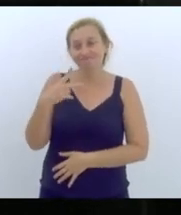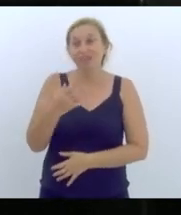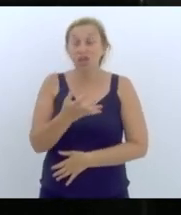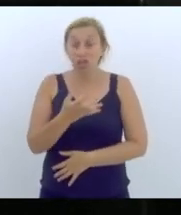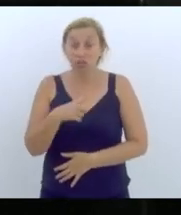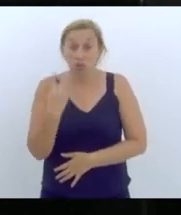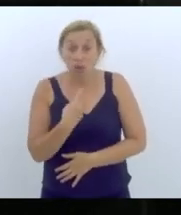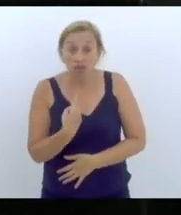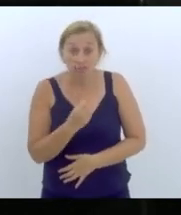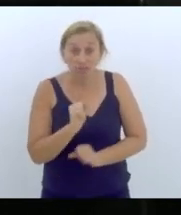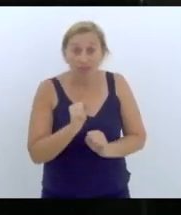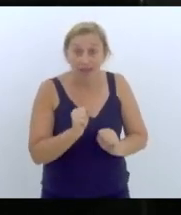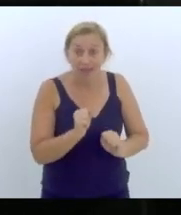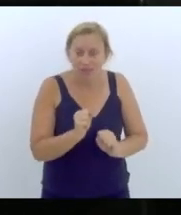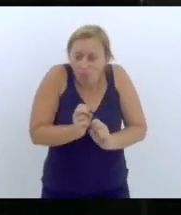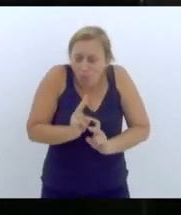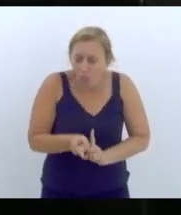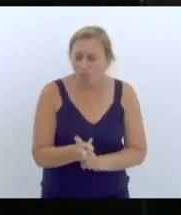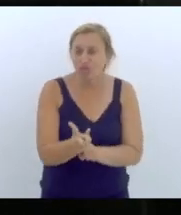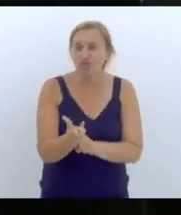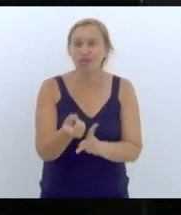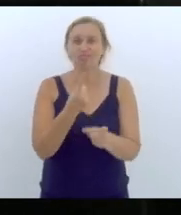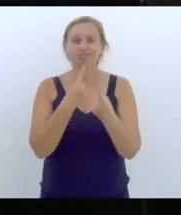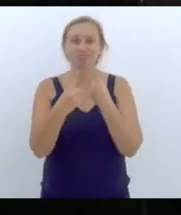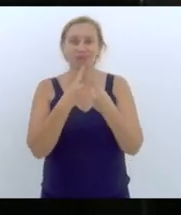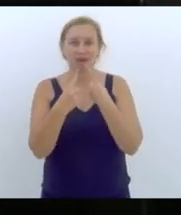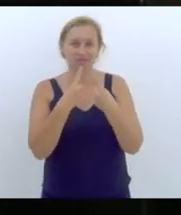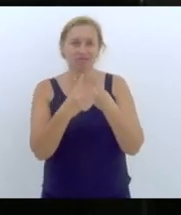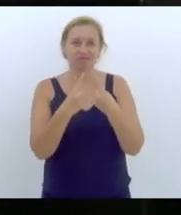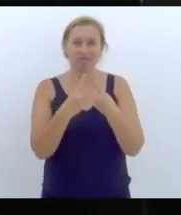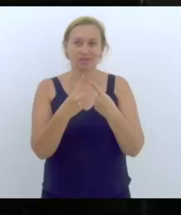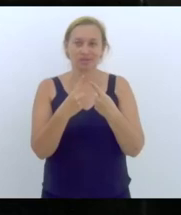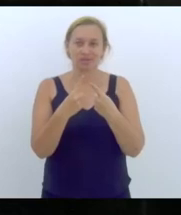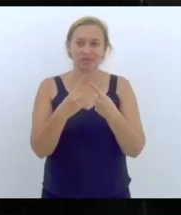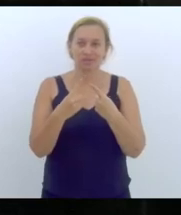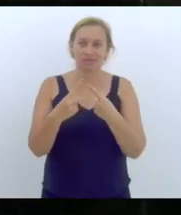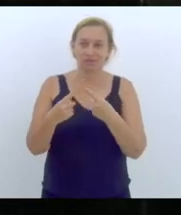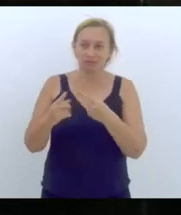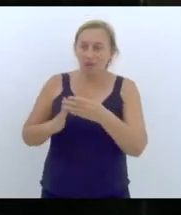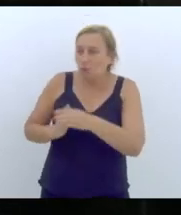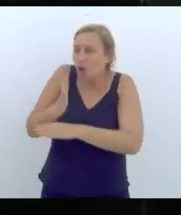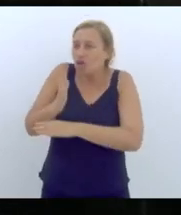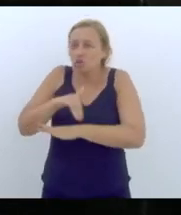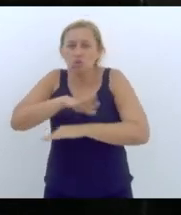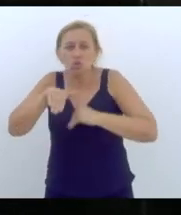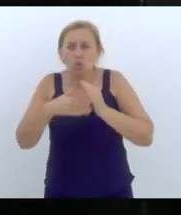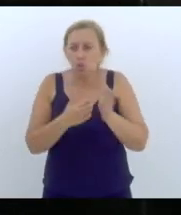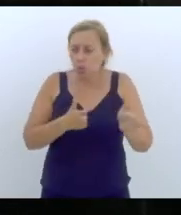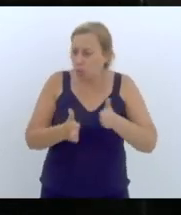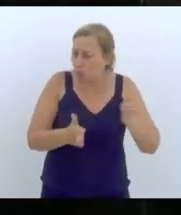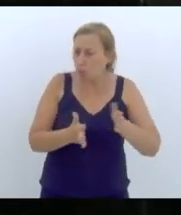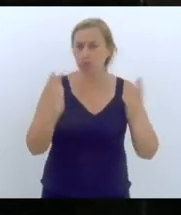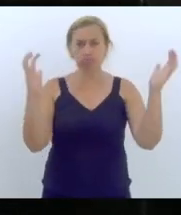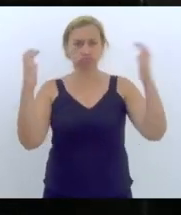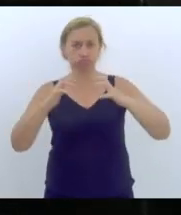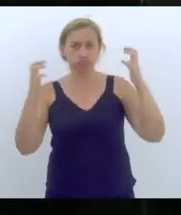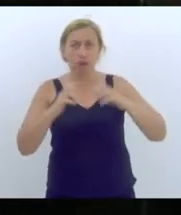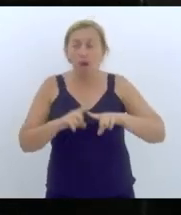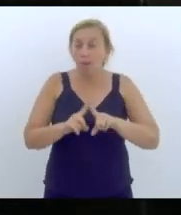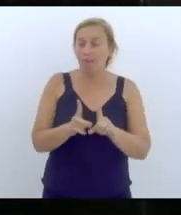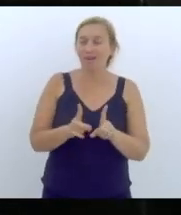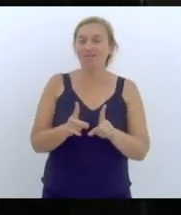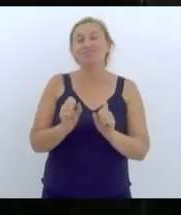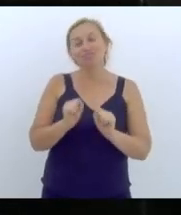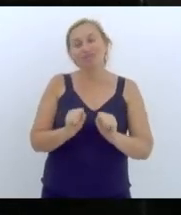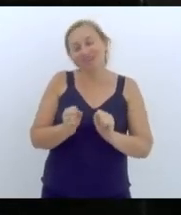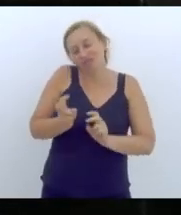gente pudesse continuar esse debate, ultrapassando todo esse período da chuva, mas que a gente